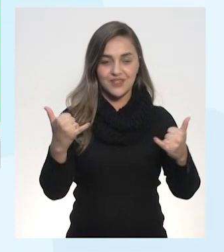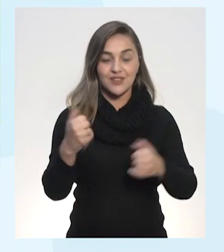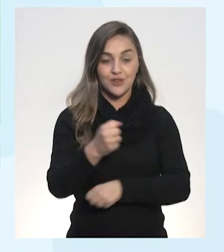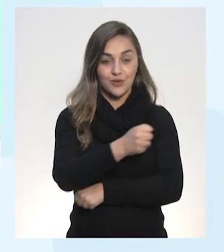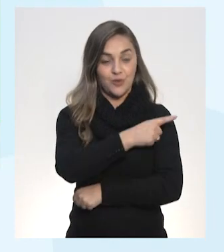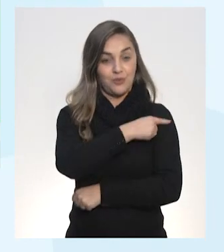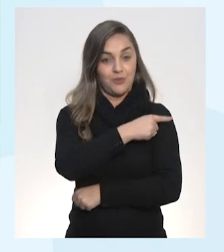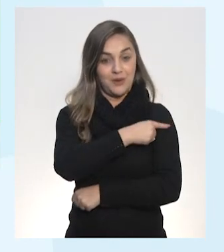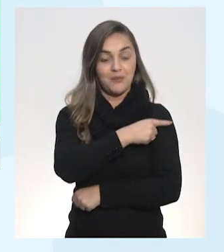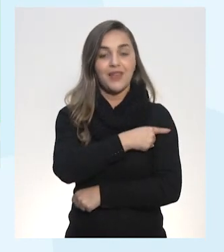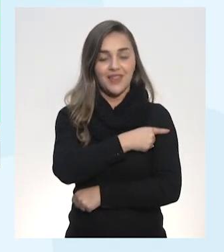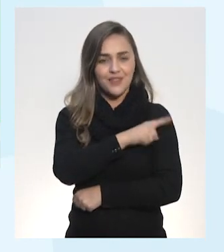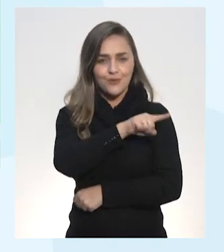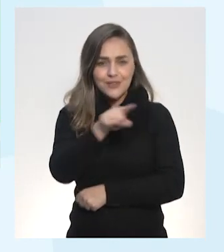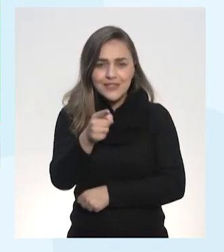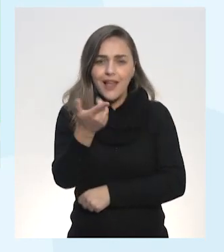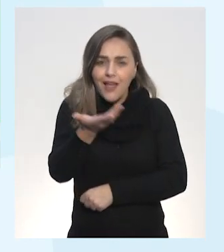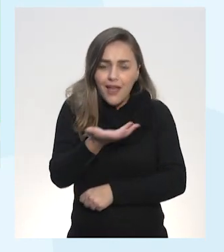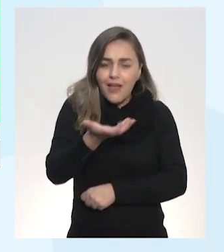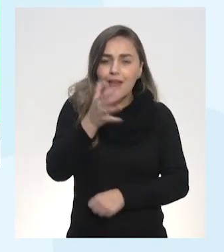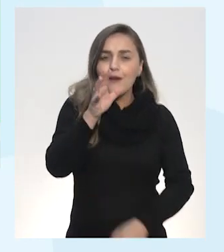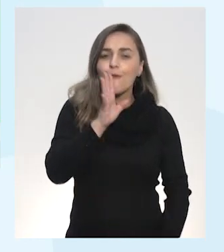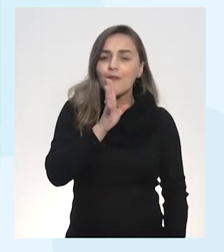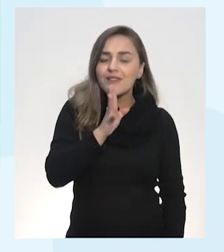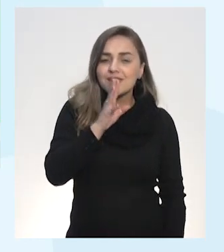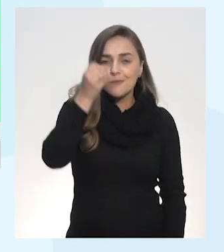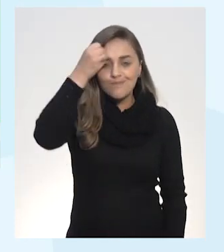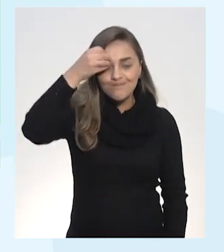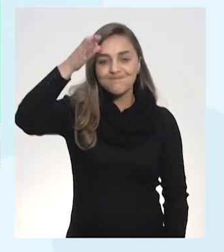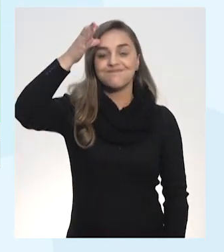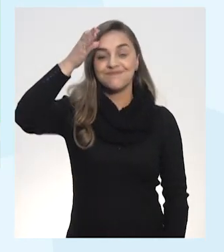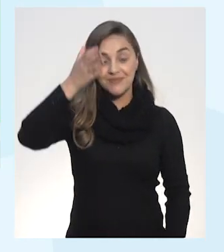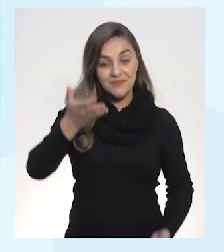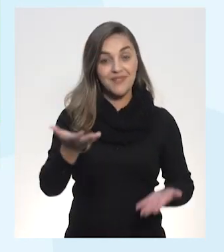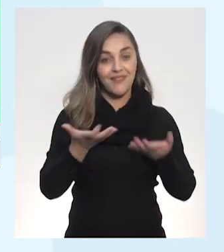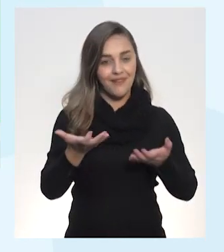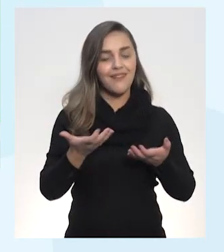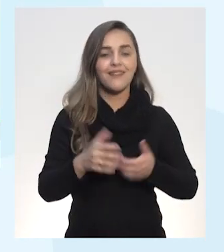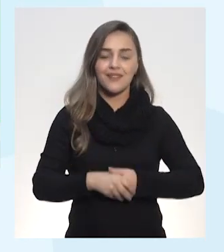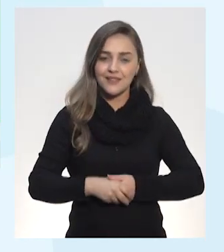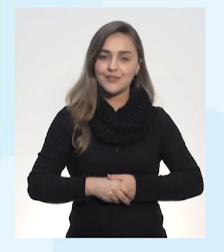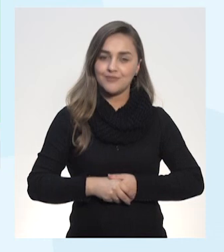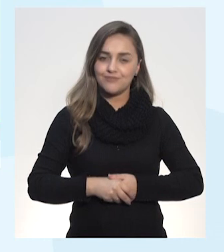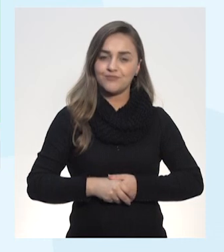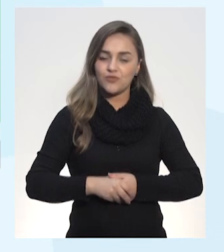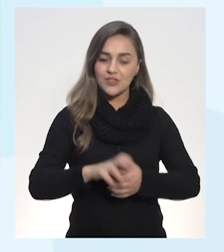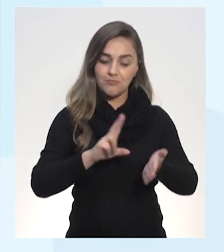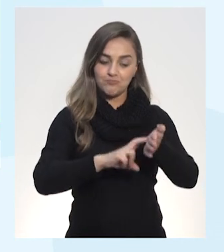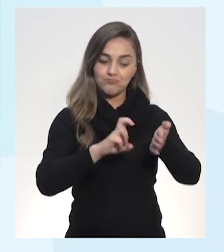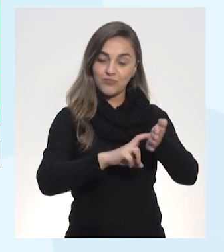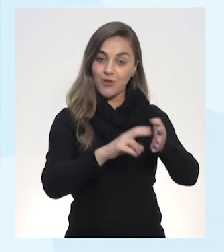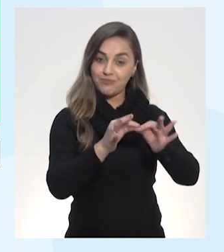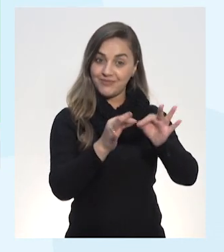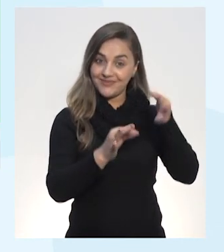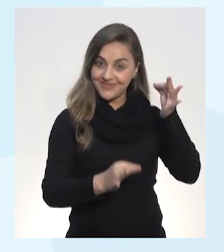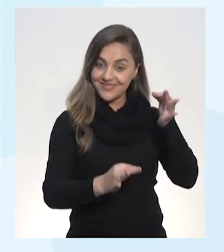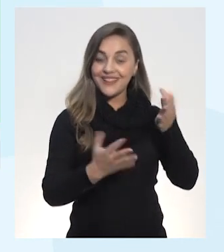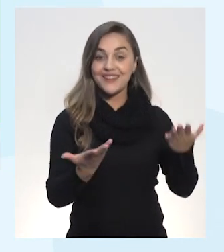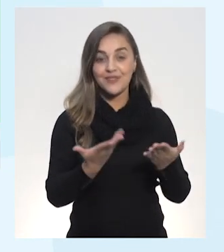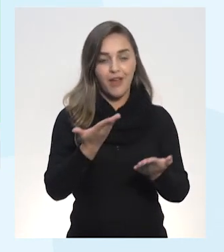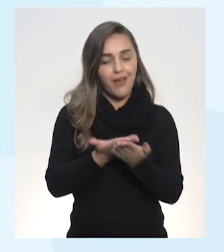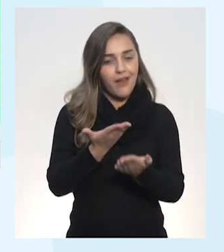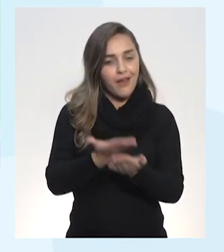você quiser já aprofundar e já saber um pouquinho mais aí, já antecipar, expandir seu vocabulário aí, vai aqui na aula do